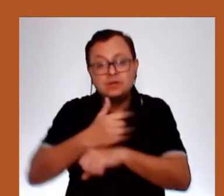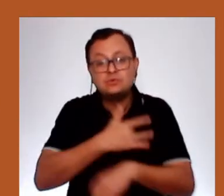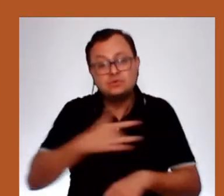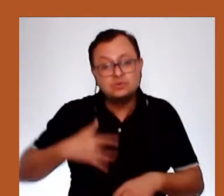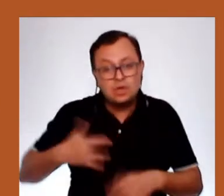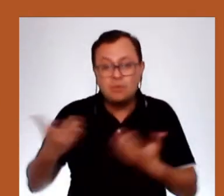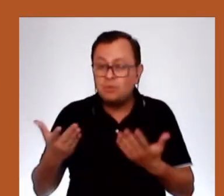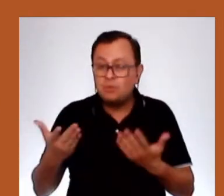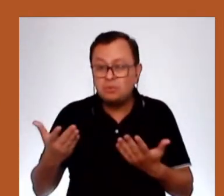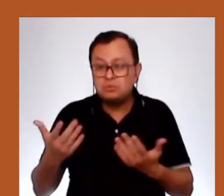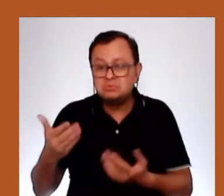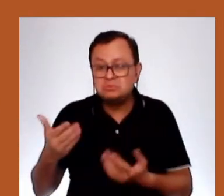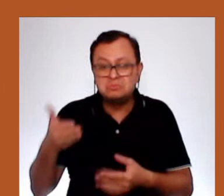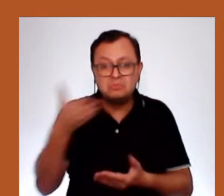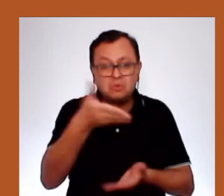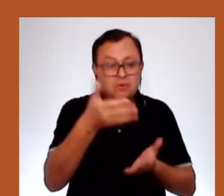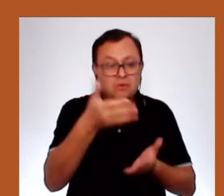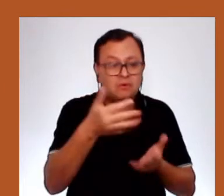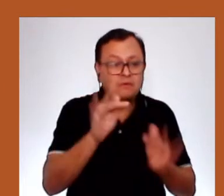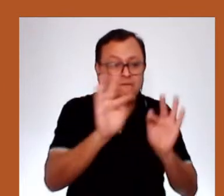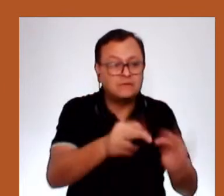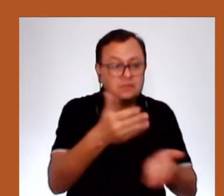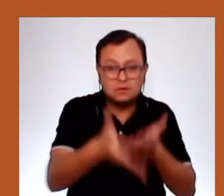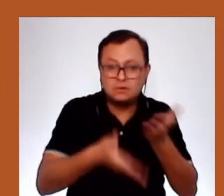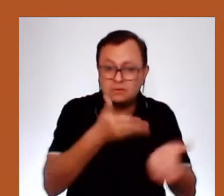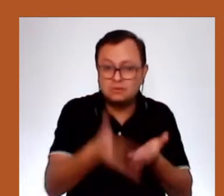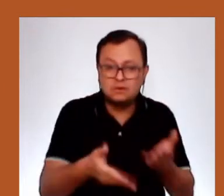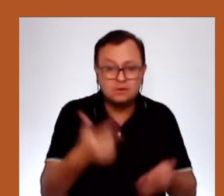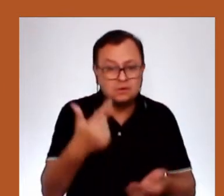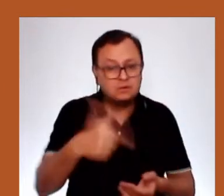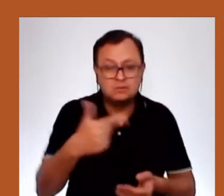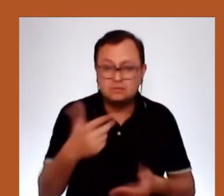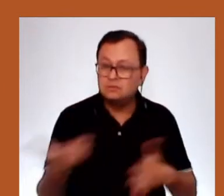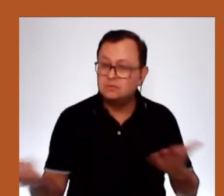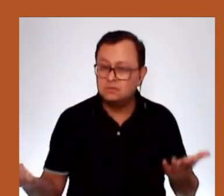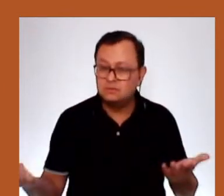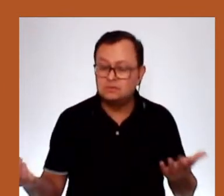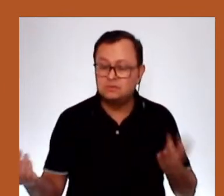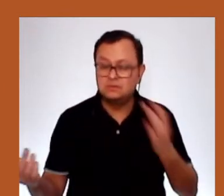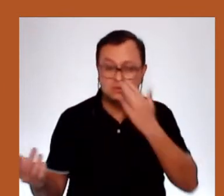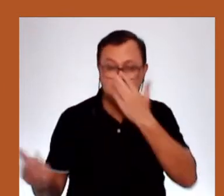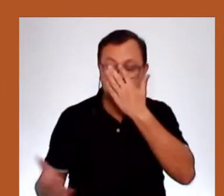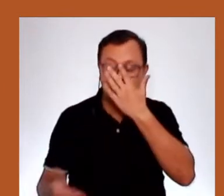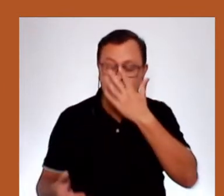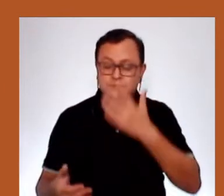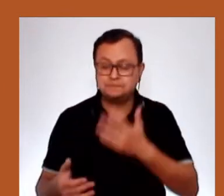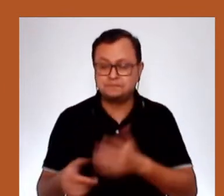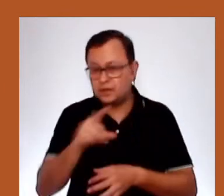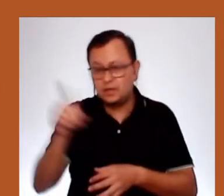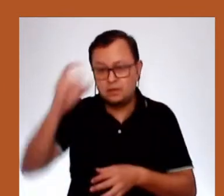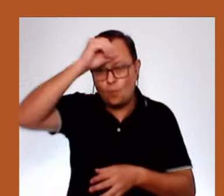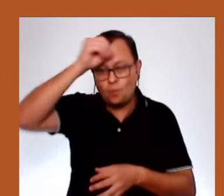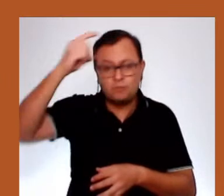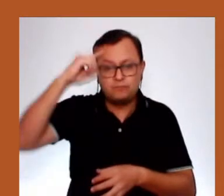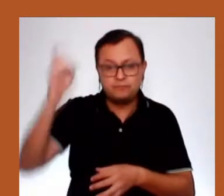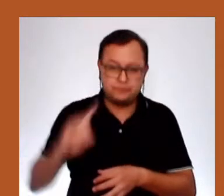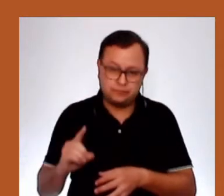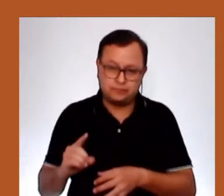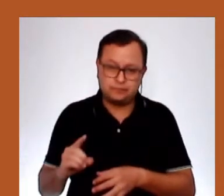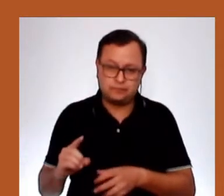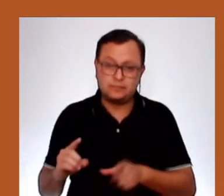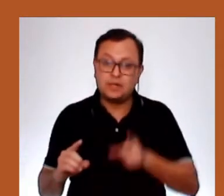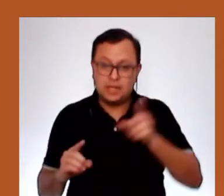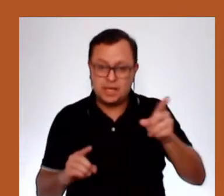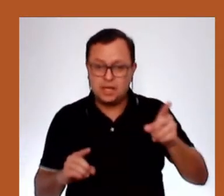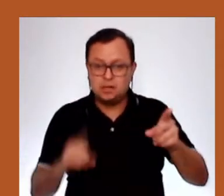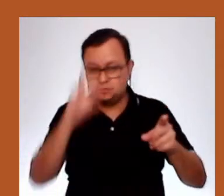da morte, por profunda ignorância do que significam os cuidados paliativos. Então, o Premier é um oásis,